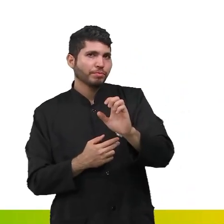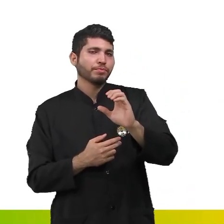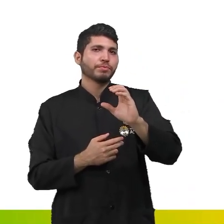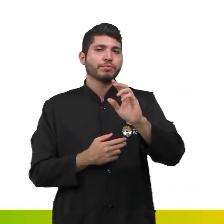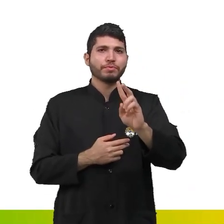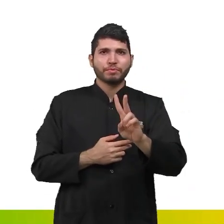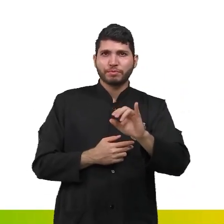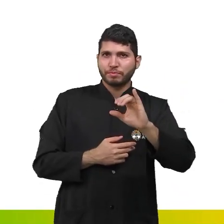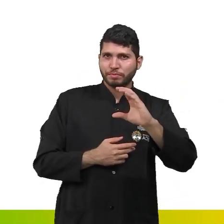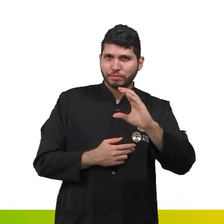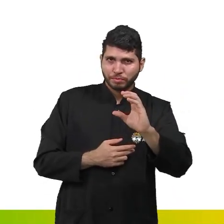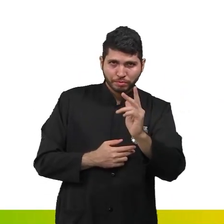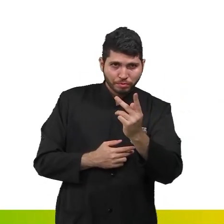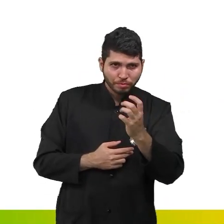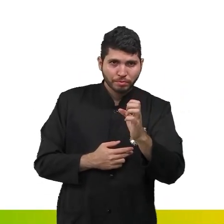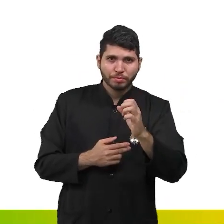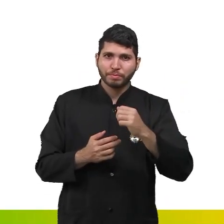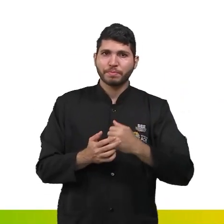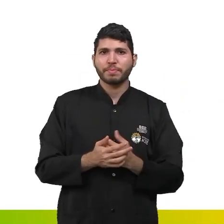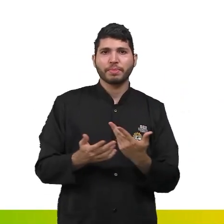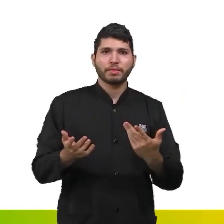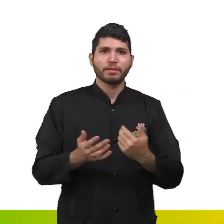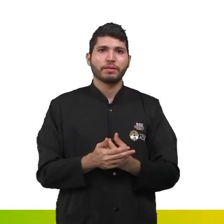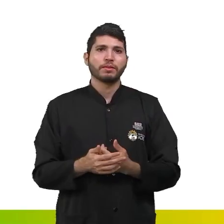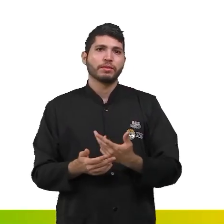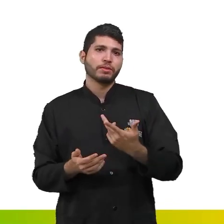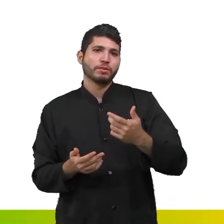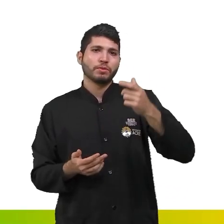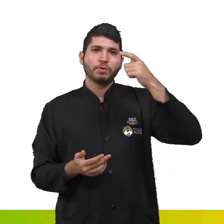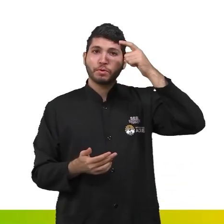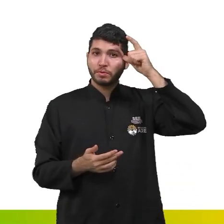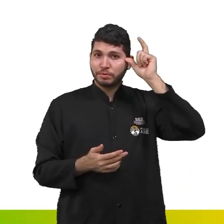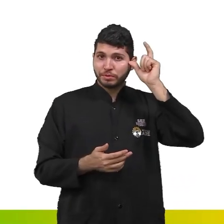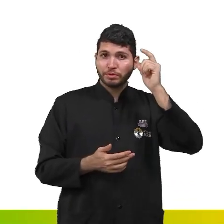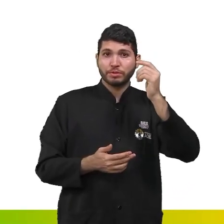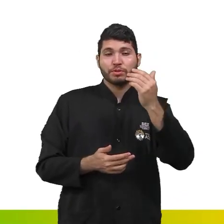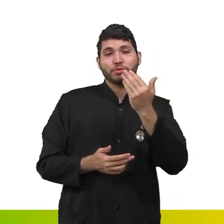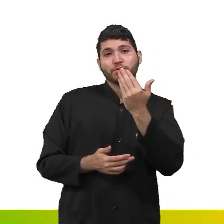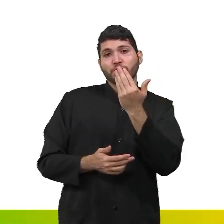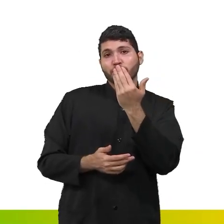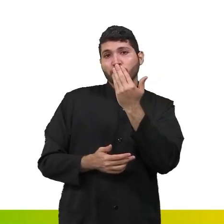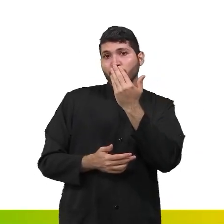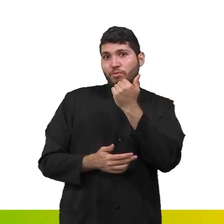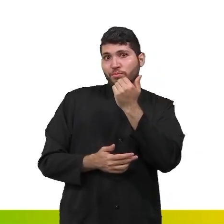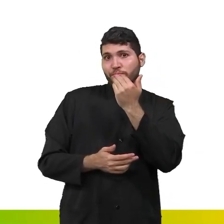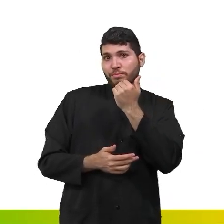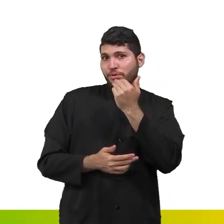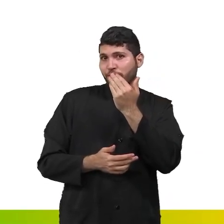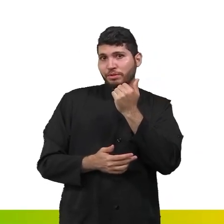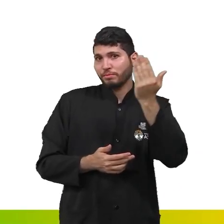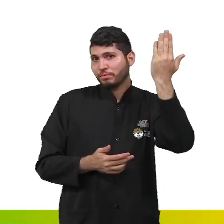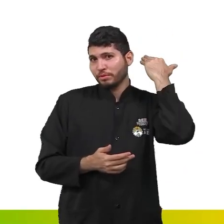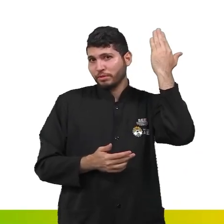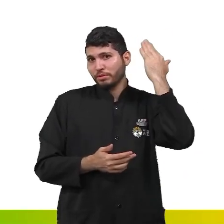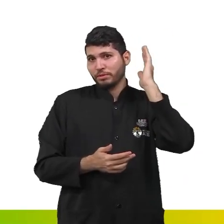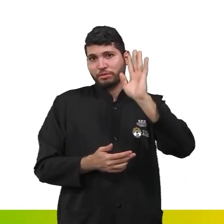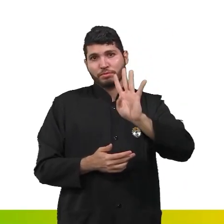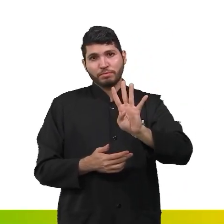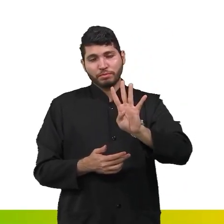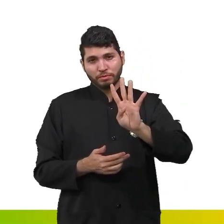digo ayer comi, às 4 da tarde, não tem mais como voltar essa ação. Quem comeu, comeu e pronto, está